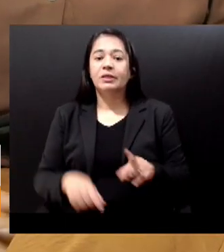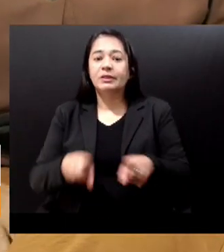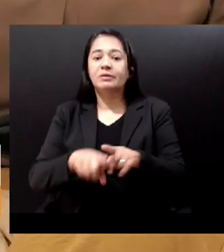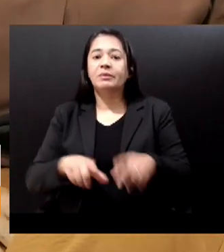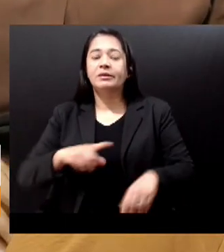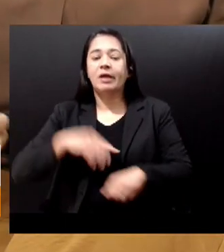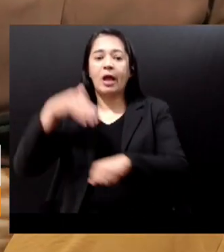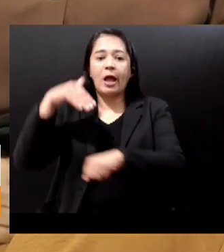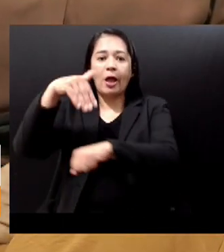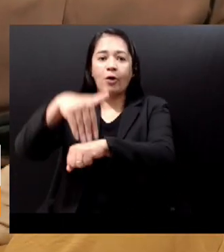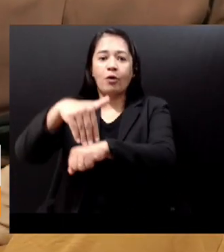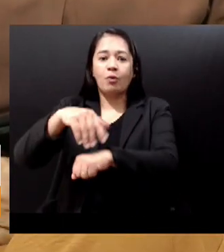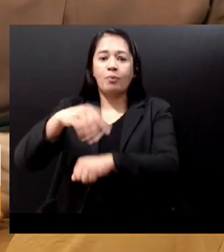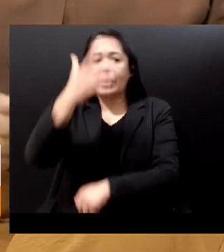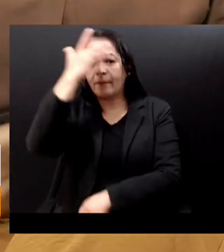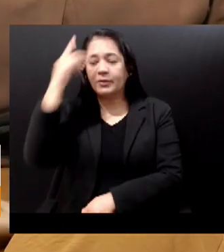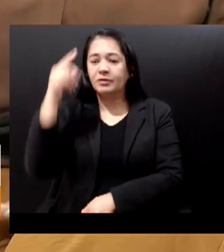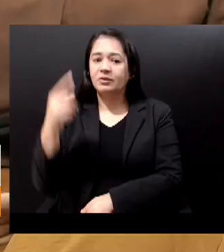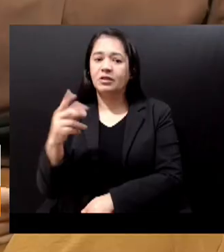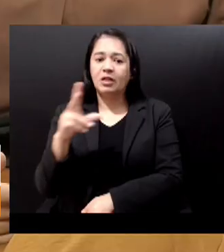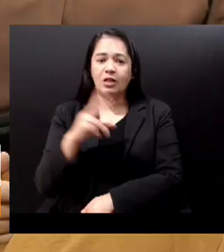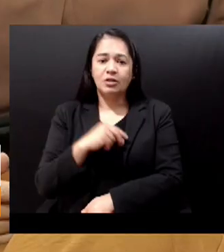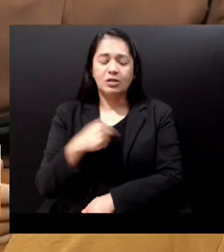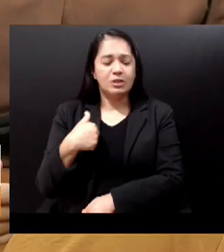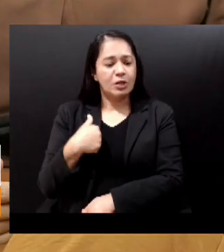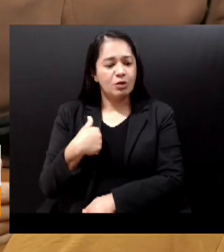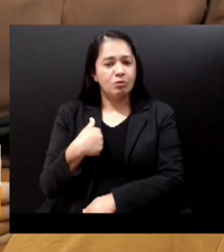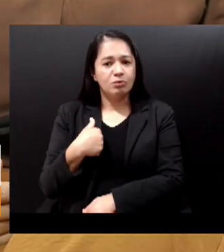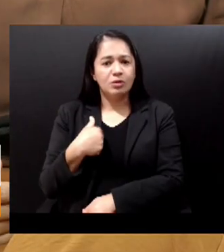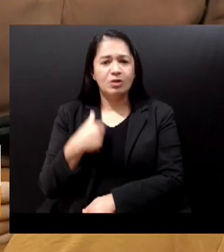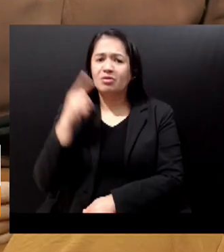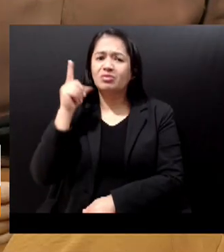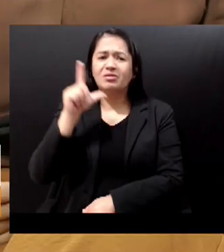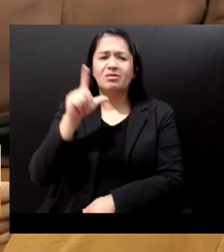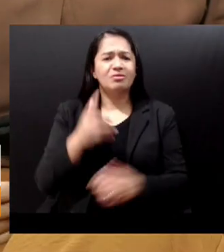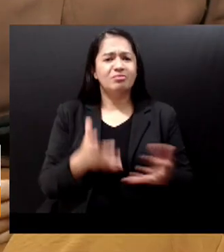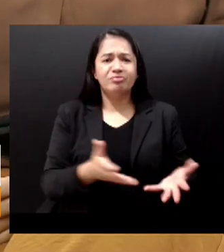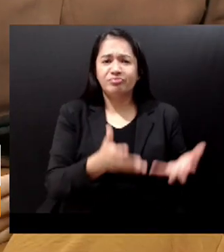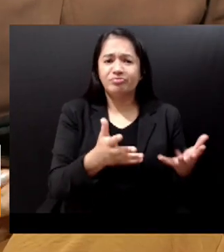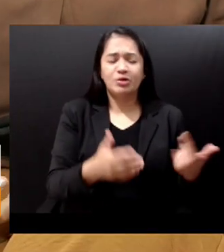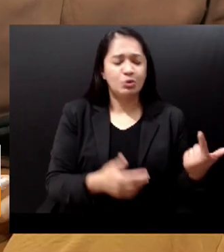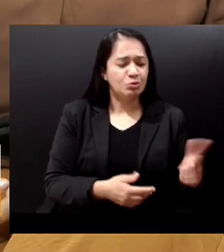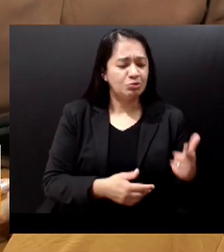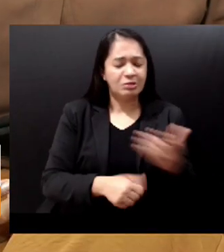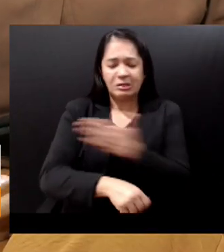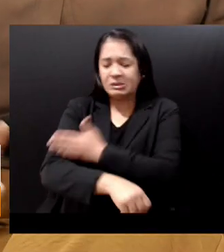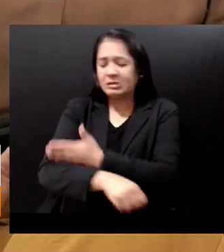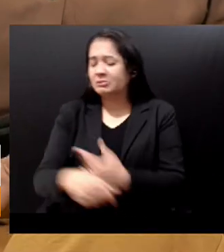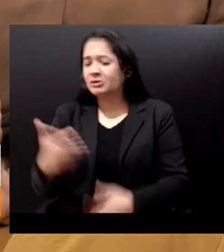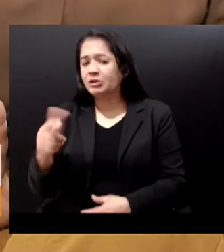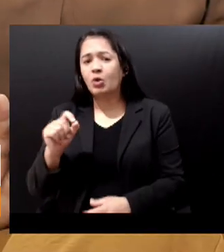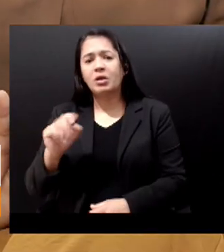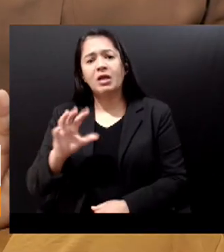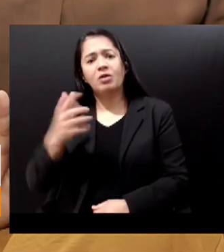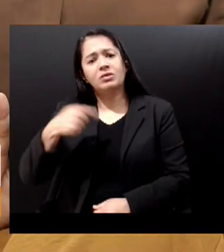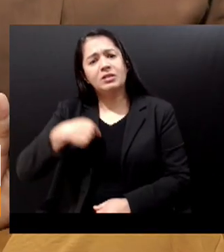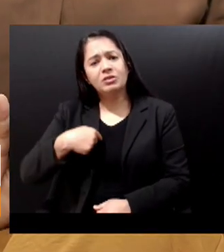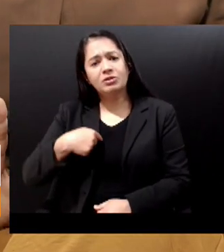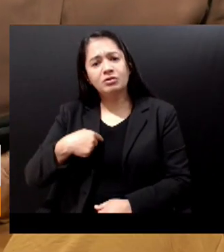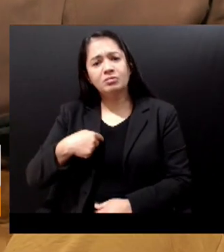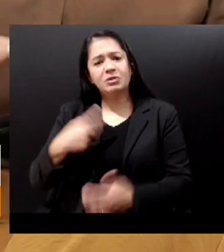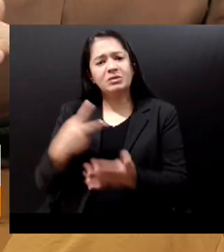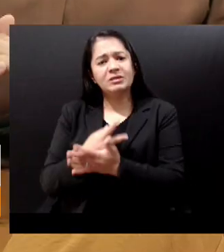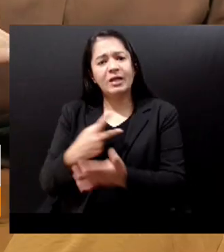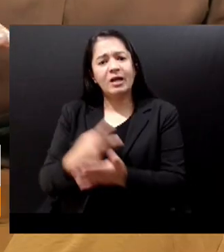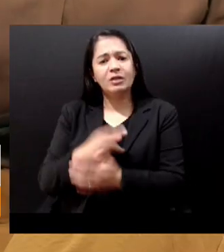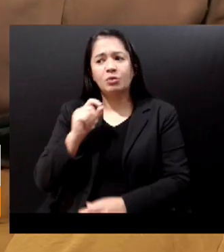poxa vida, mas eu não consigo ter motivação, eu não consigo ter disciplina, então o que está acontecendo comigo? O que tem de errado comigo? Calma, alto lá,